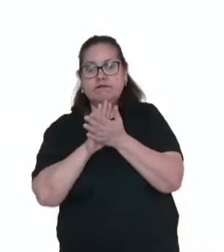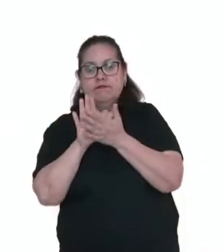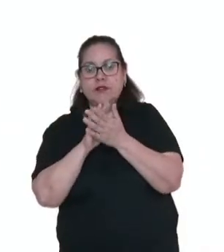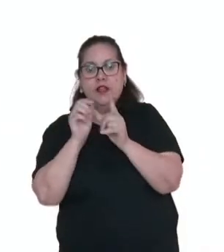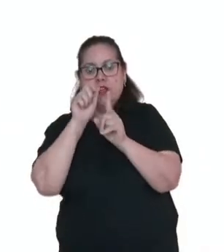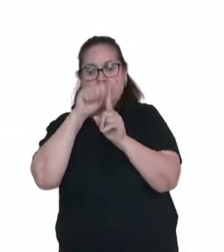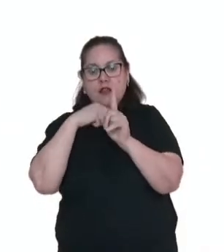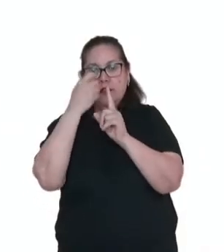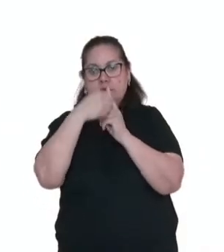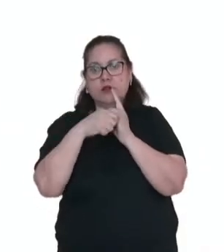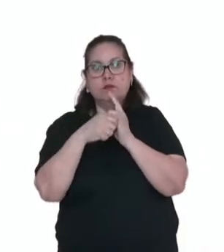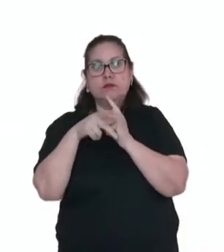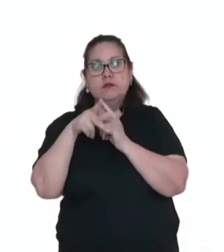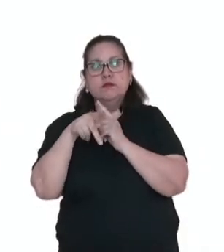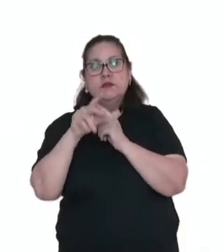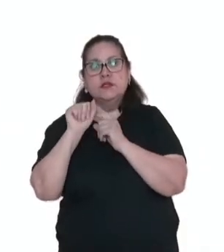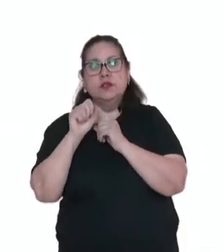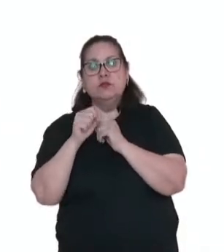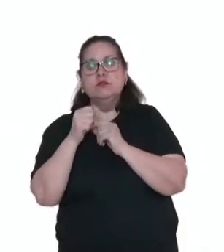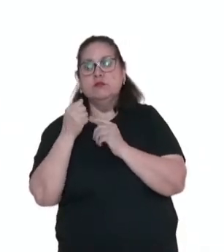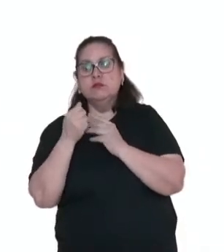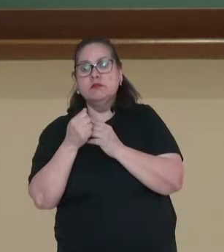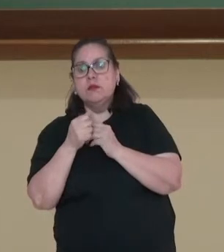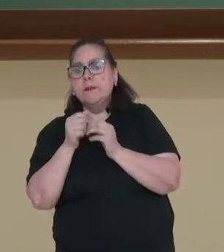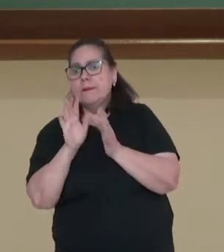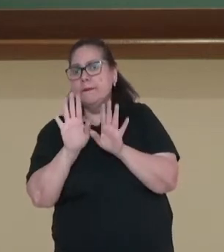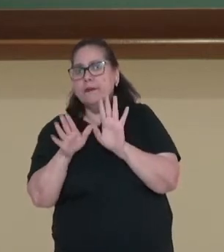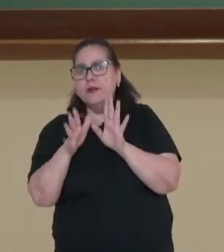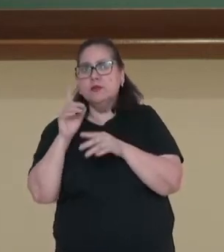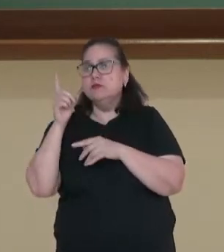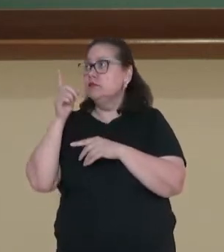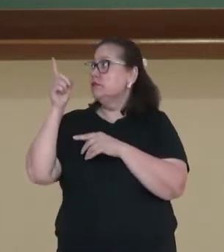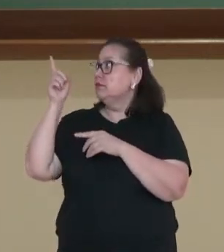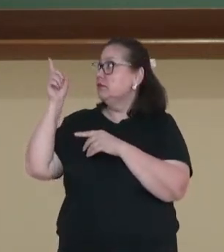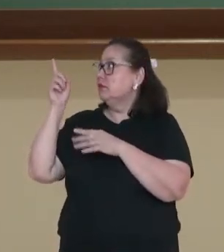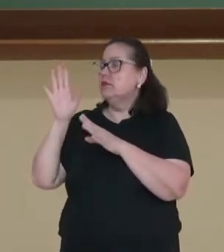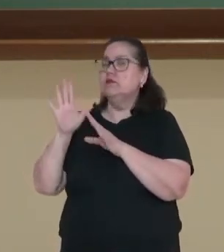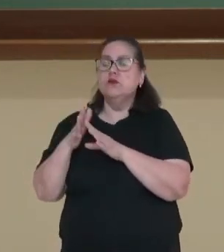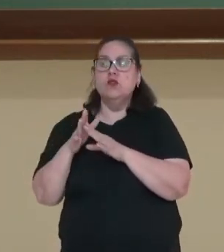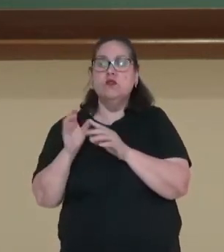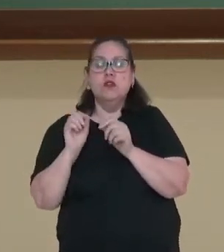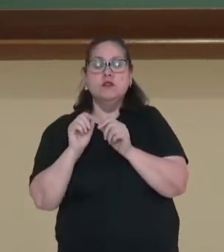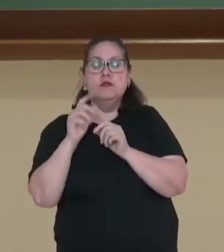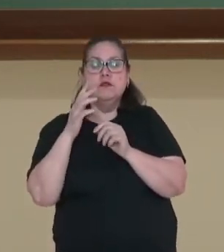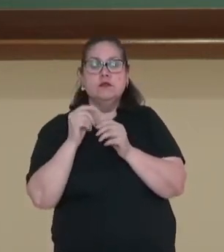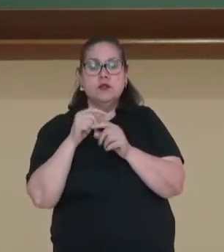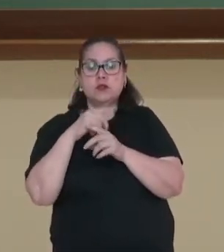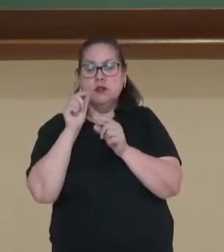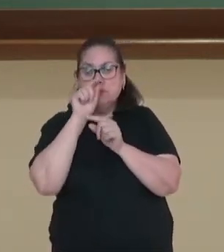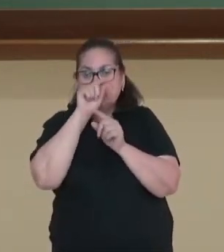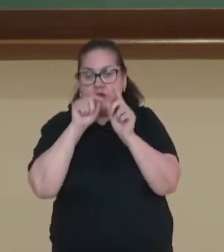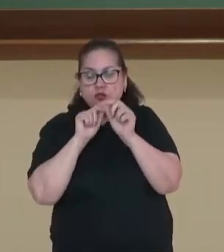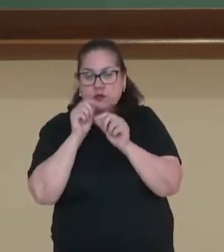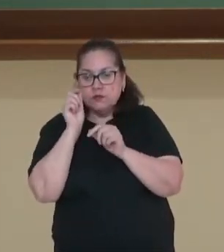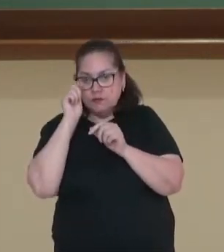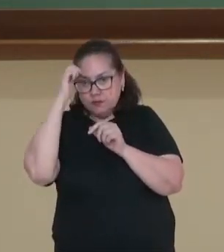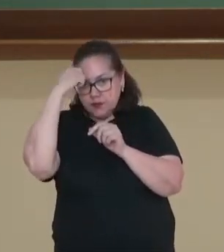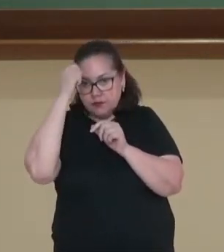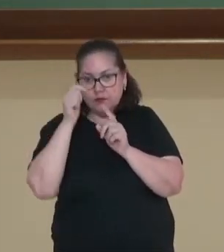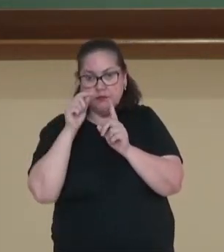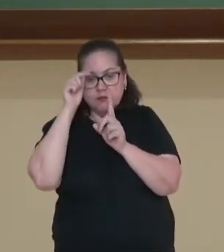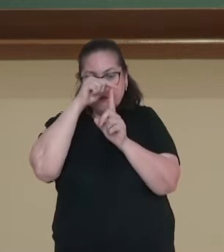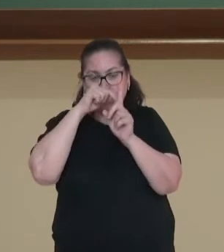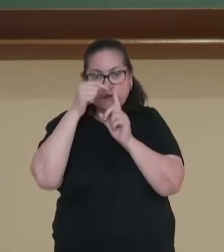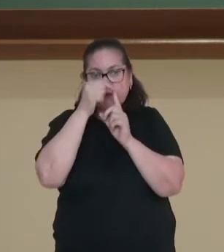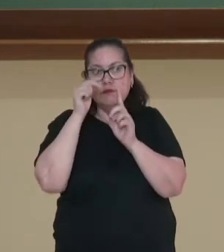na verdade, é um pseudofruto, é um fruto partenocárpico, tá? Ela não foi fecundada, por isso aqueles pontinhos pretos ali na parte